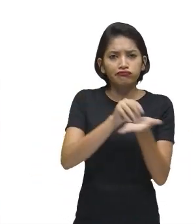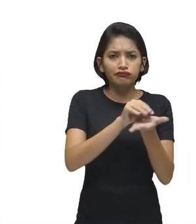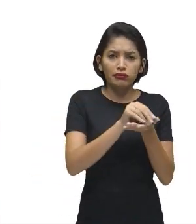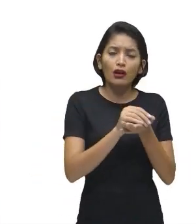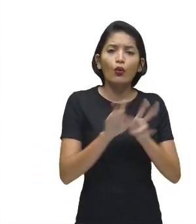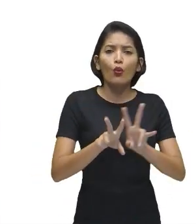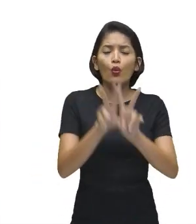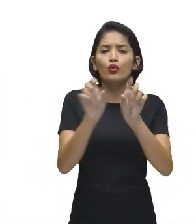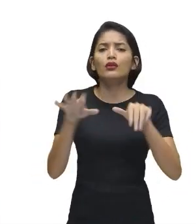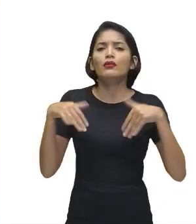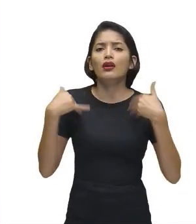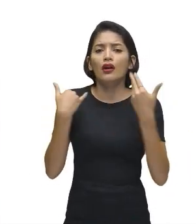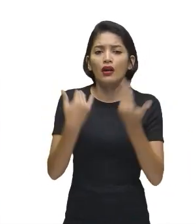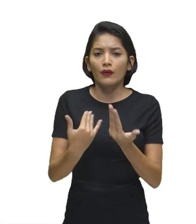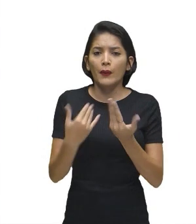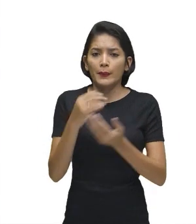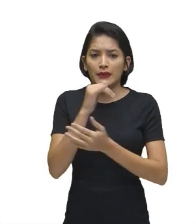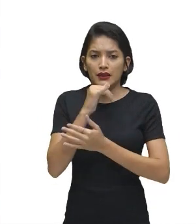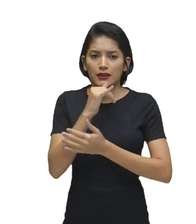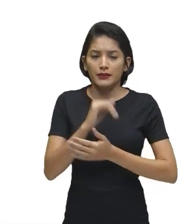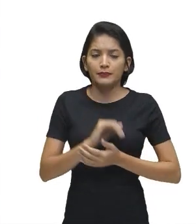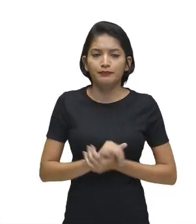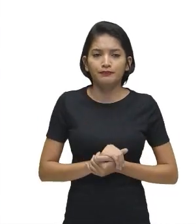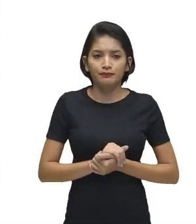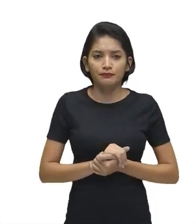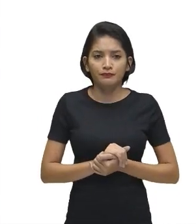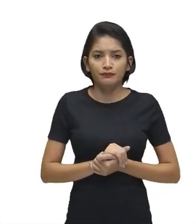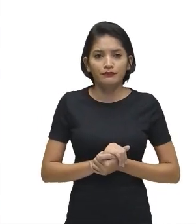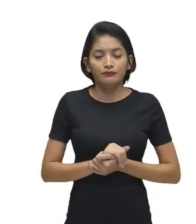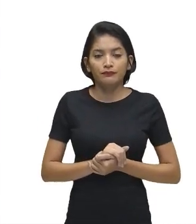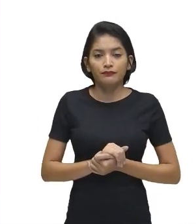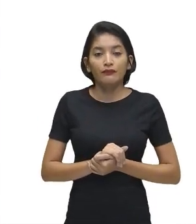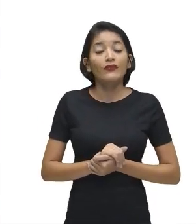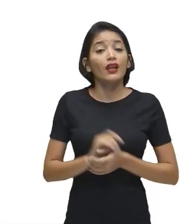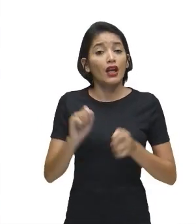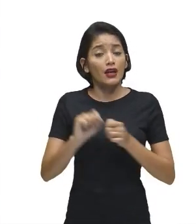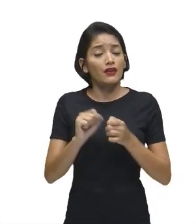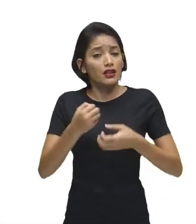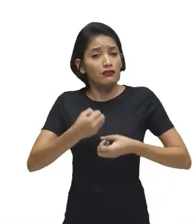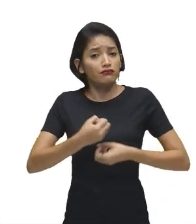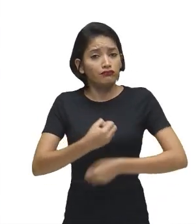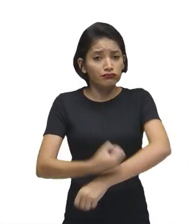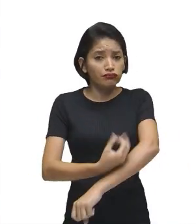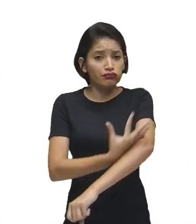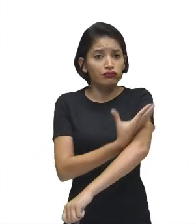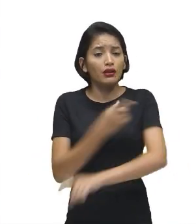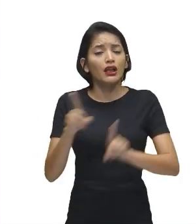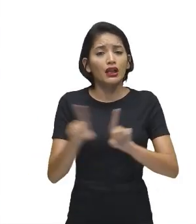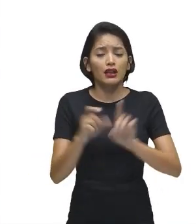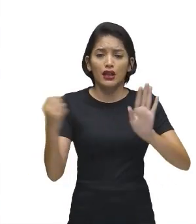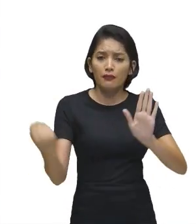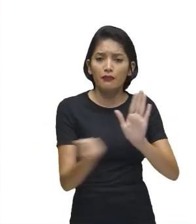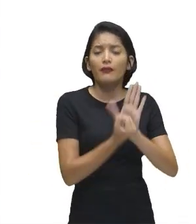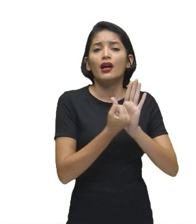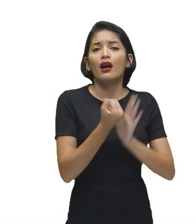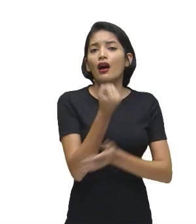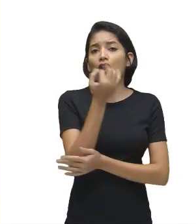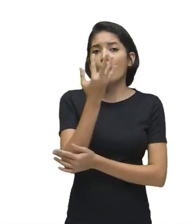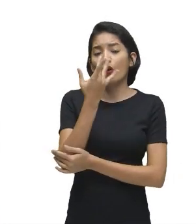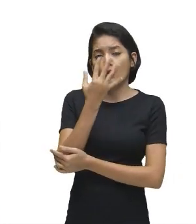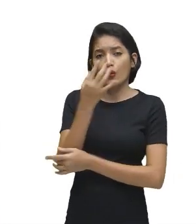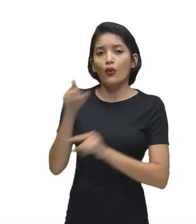tratar temas como alienação, bem como fazia o uso emocional e simbólico da cor e da